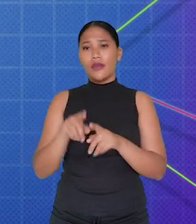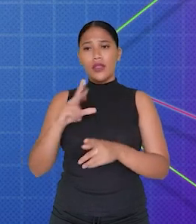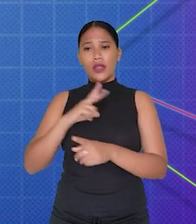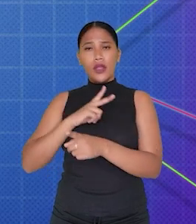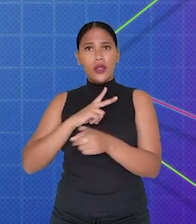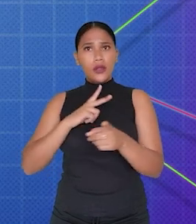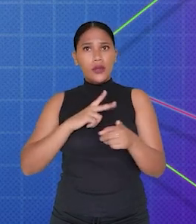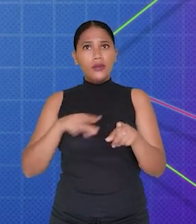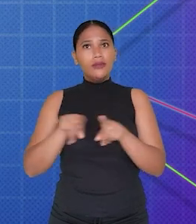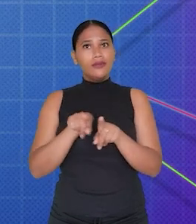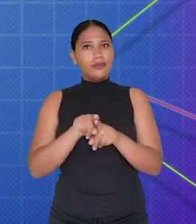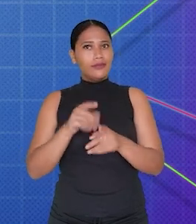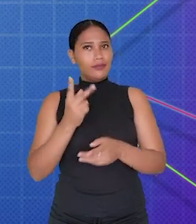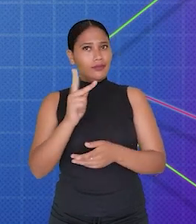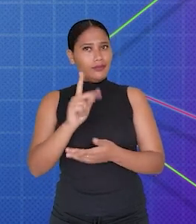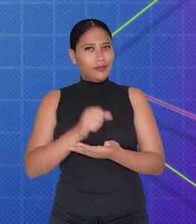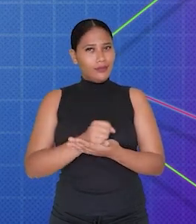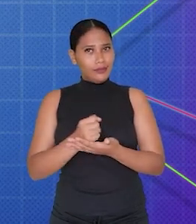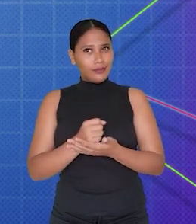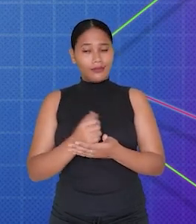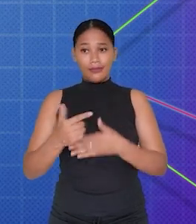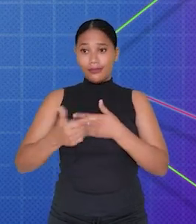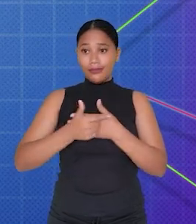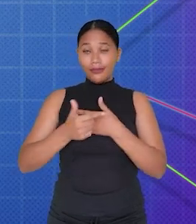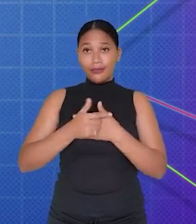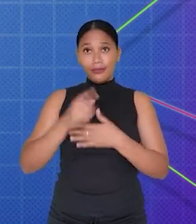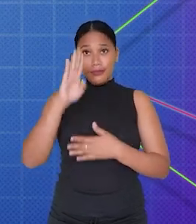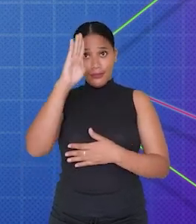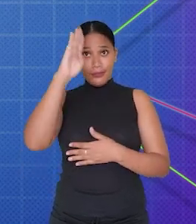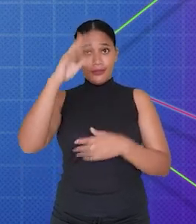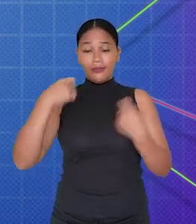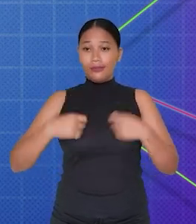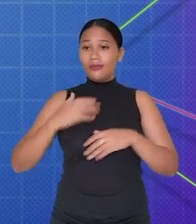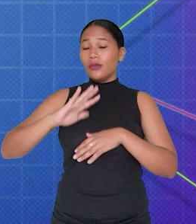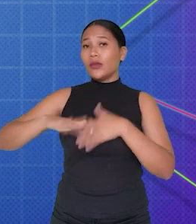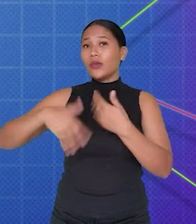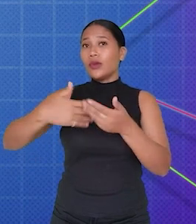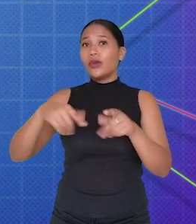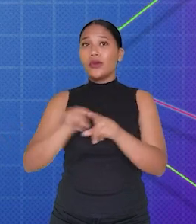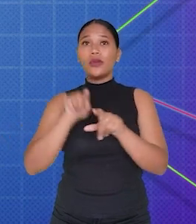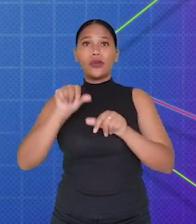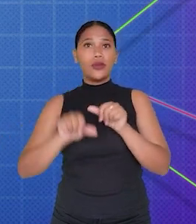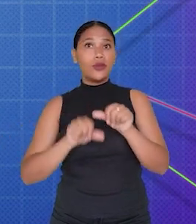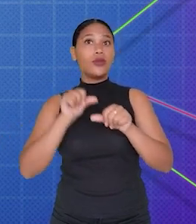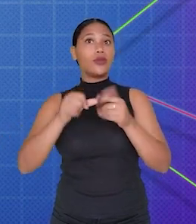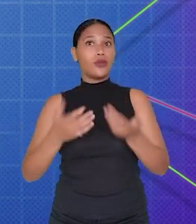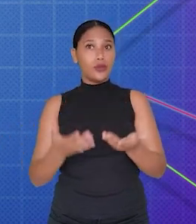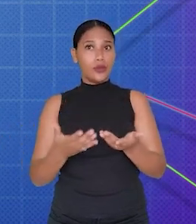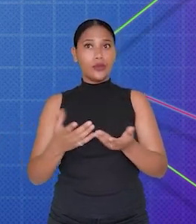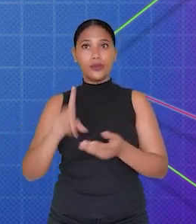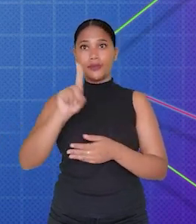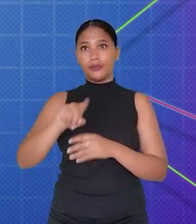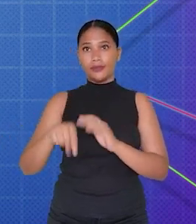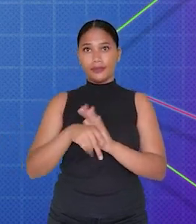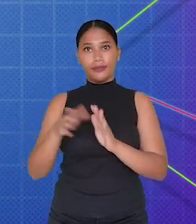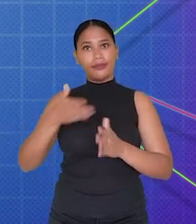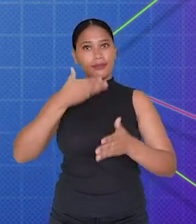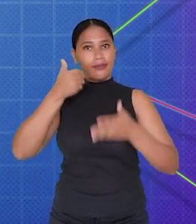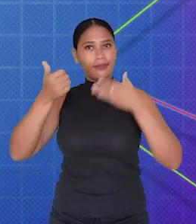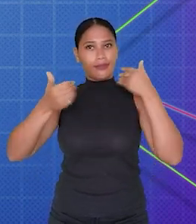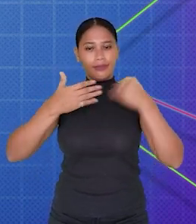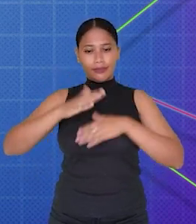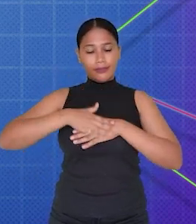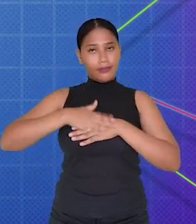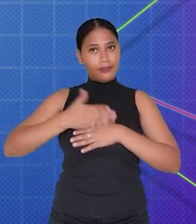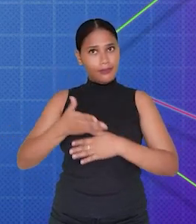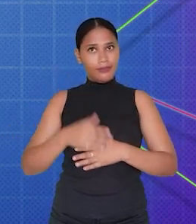personalizado para a história e para o seu jogo. O personagem principal precisa evoluir e mudar durante a sua jornada, tornando-se uma versão melhorada